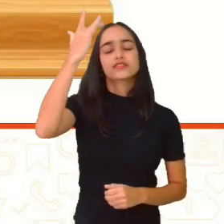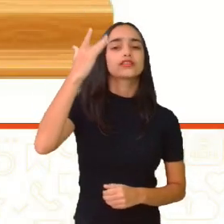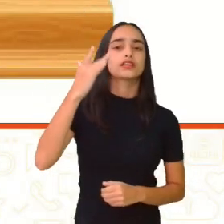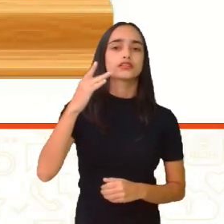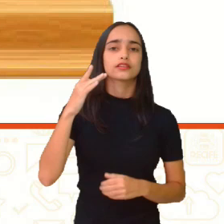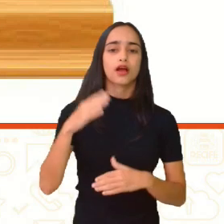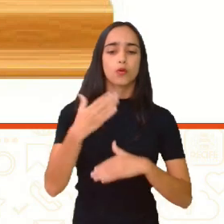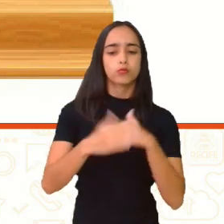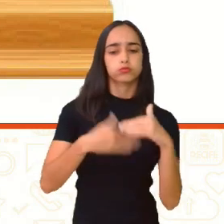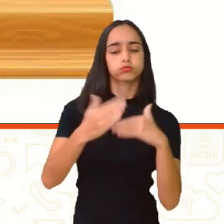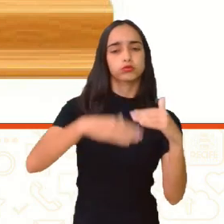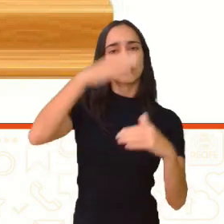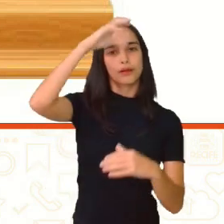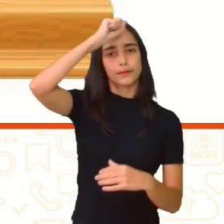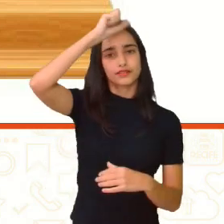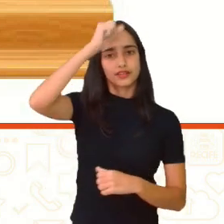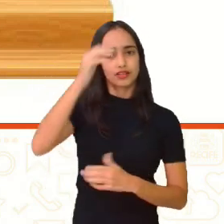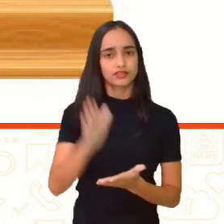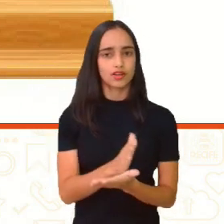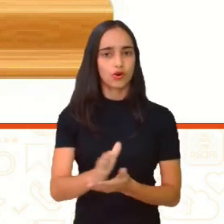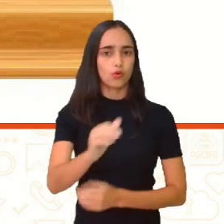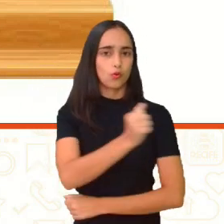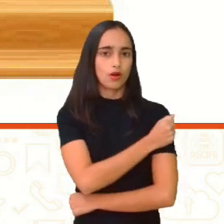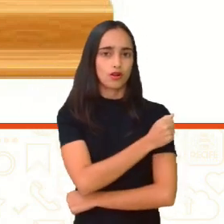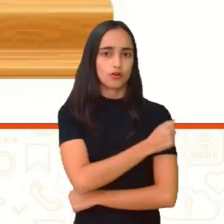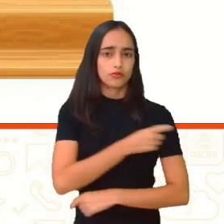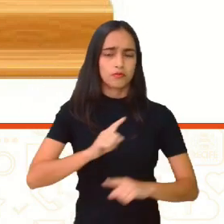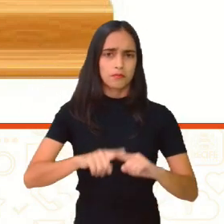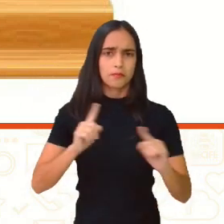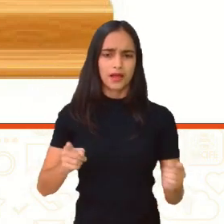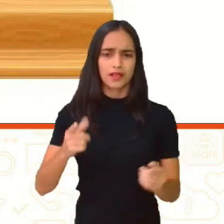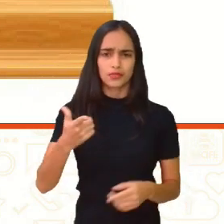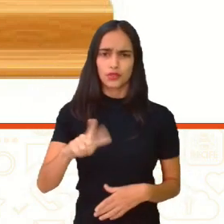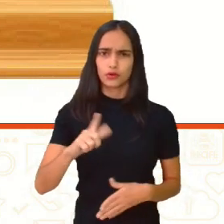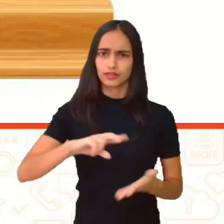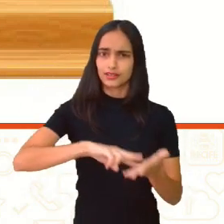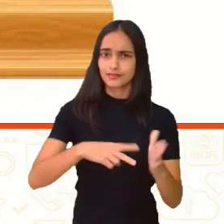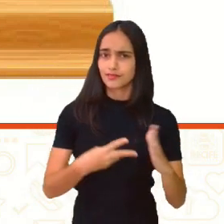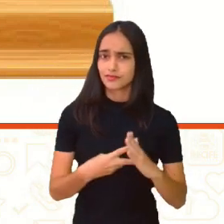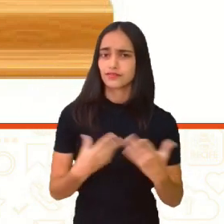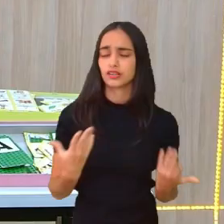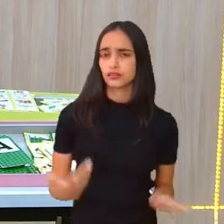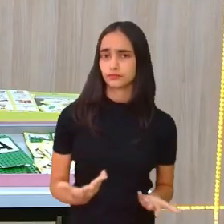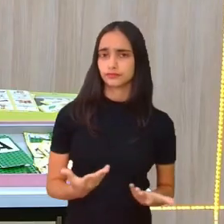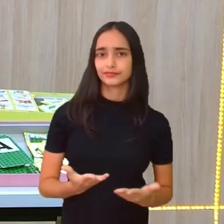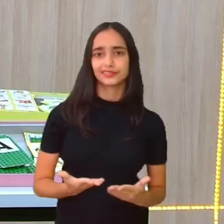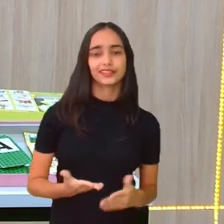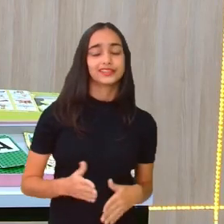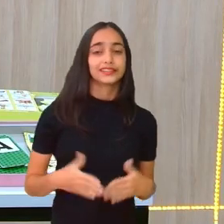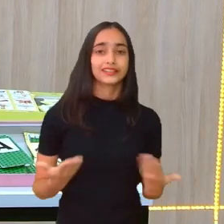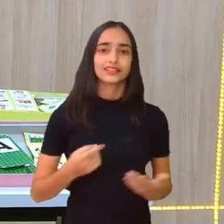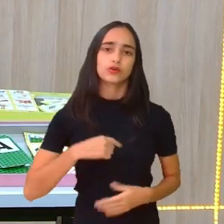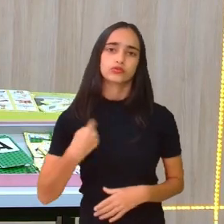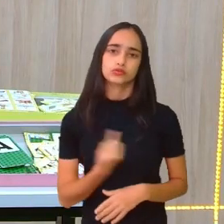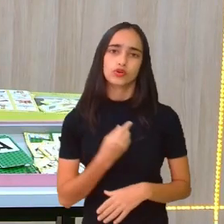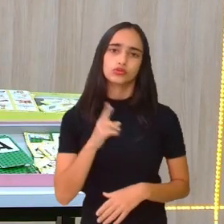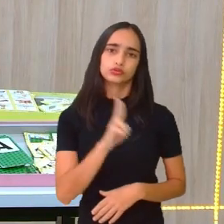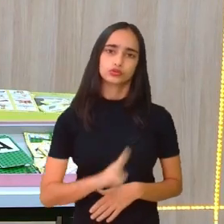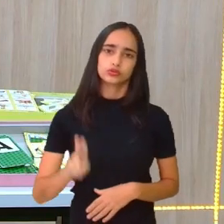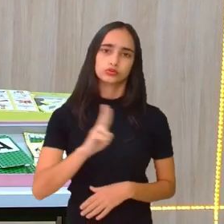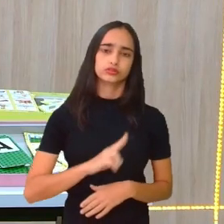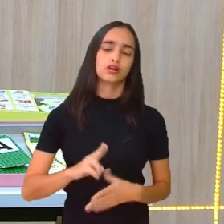estudante não está ligado a uma situação significativa. Então, a gente usa o recurso de forma aleatória,